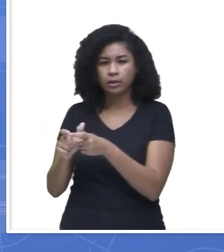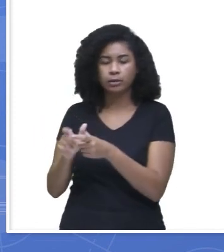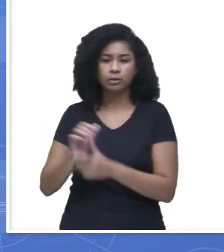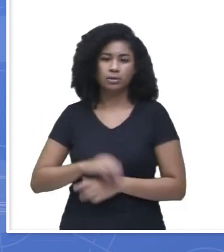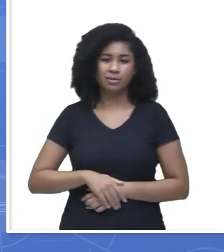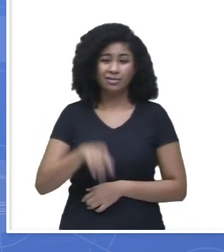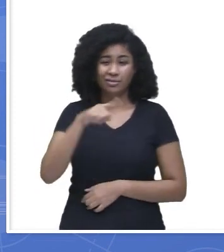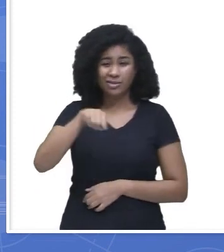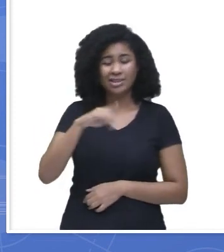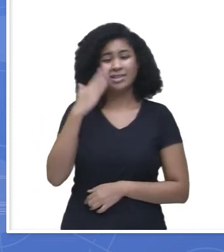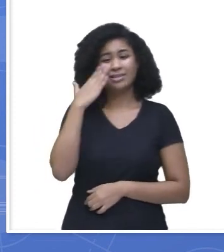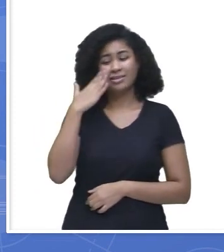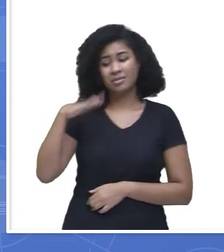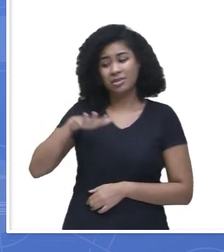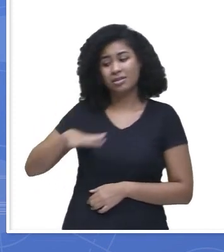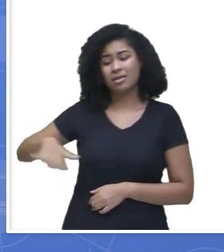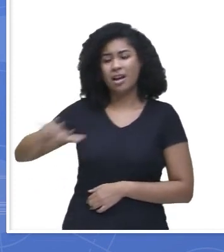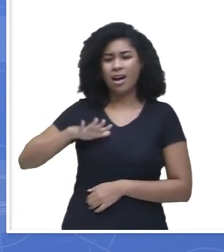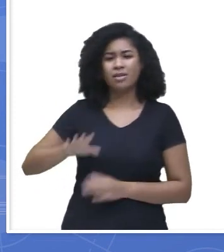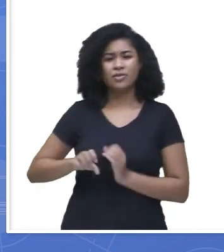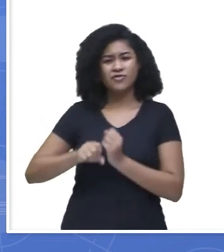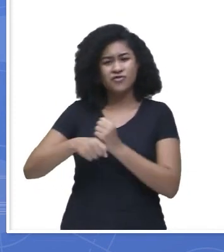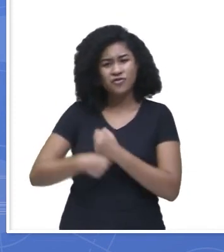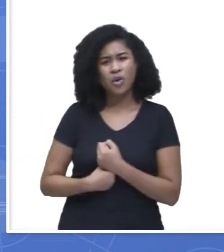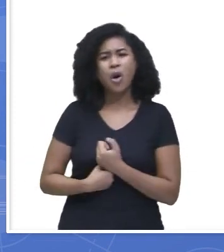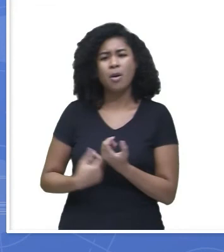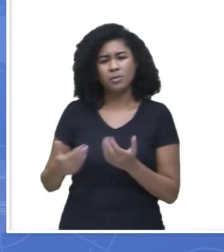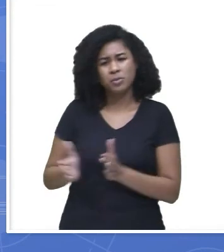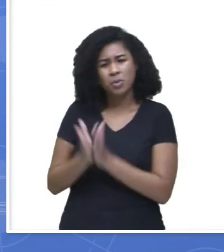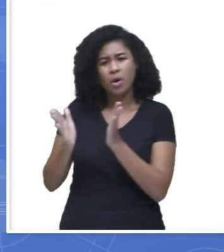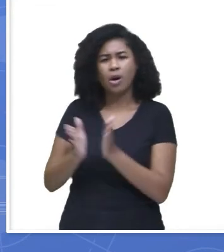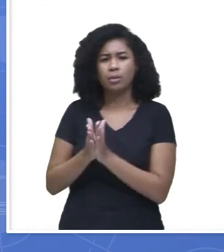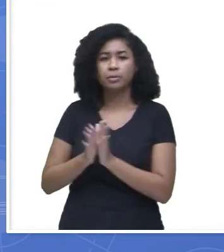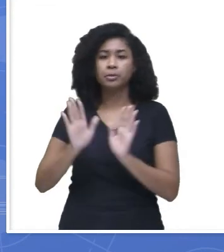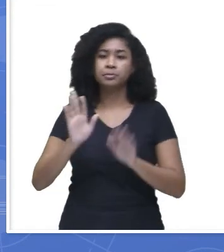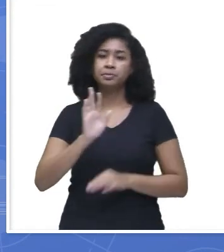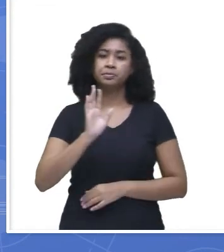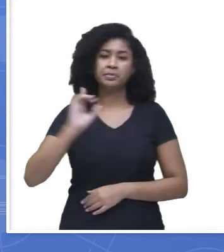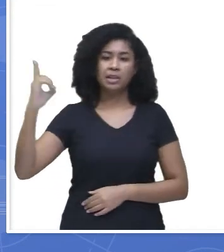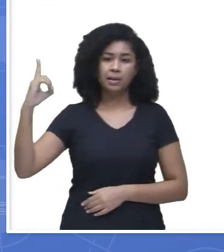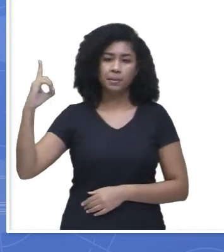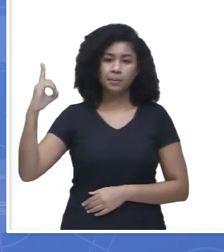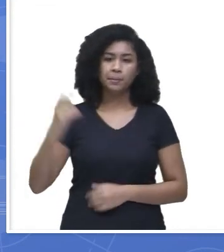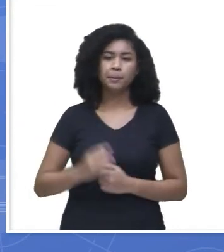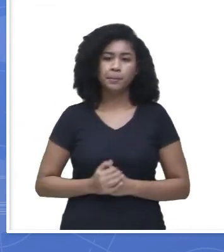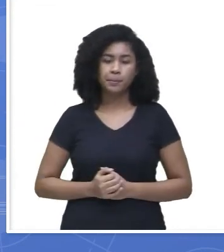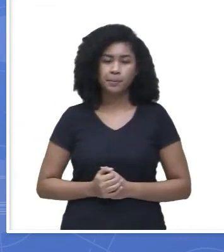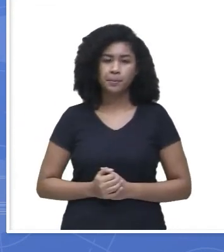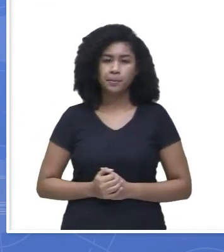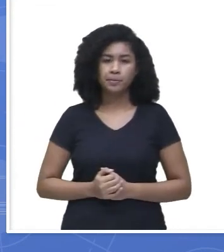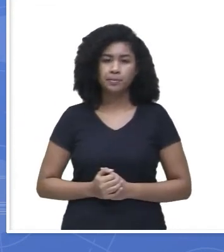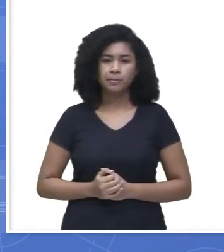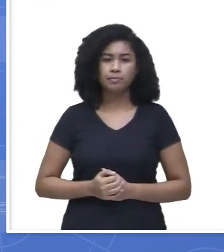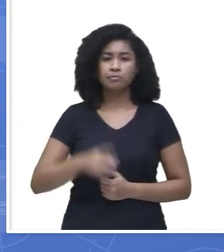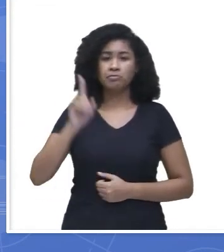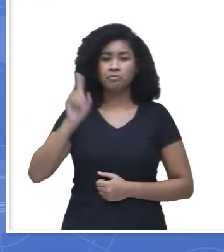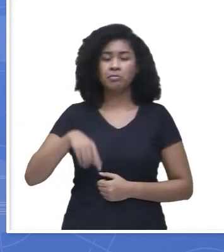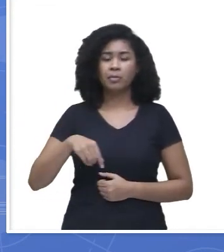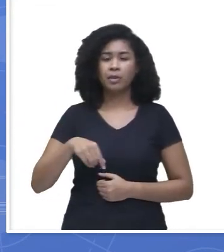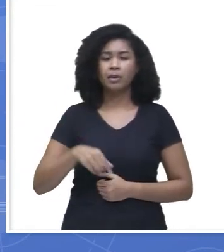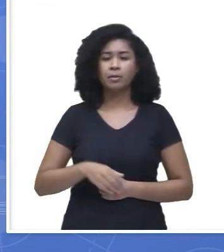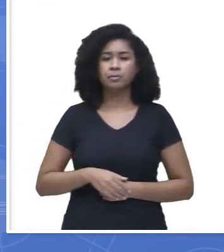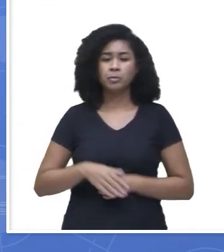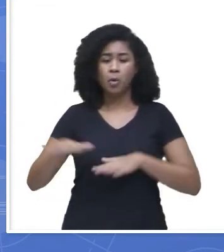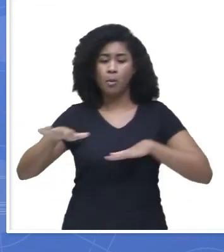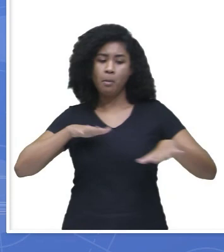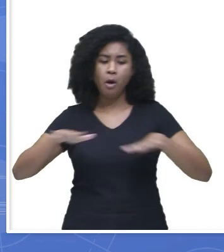bem desgastada, passando fome, vivendo na miséria. Alternativa D, um movimento de caráter burguês com